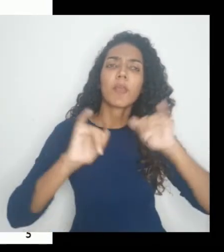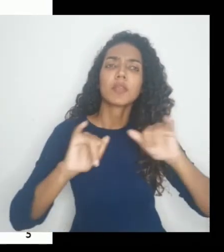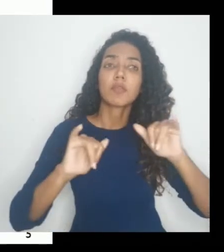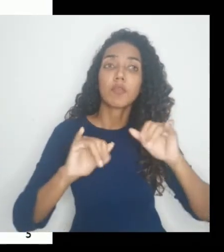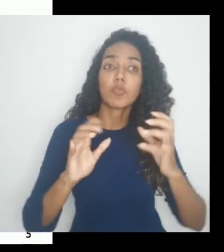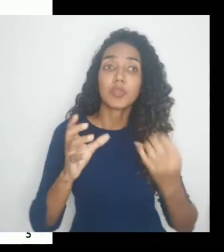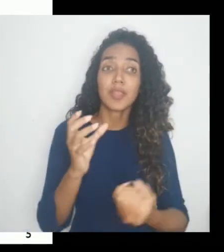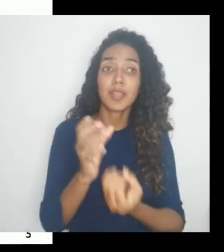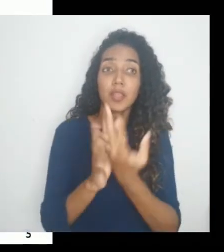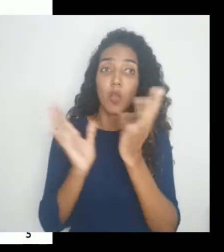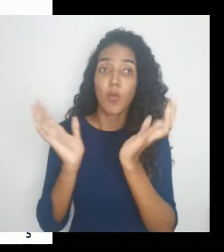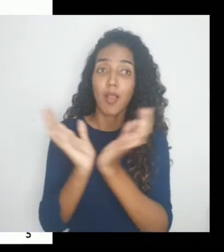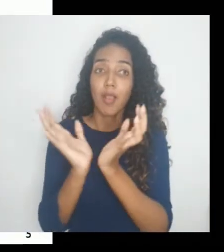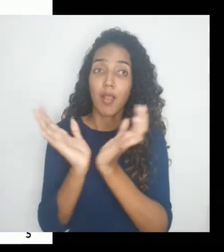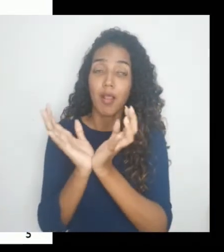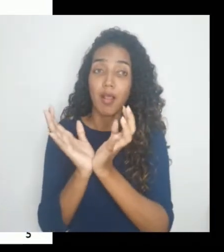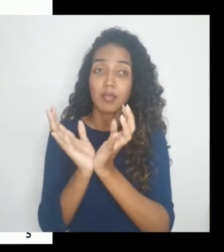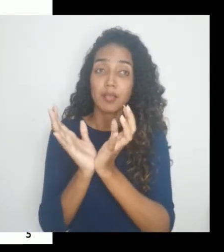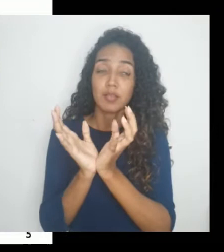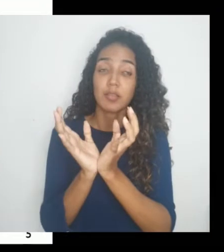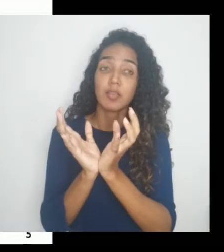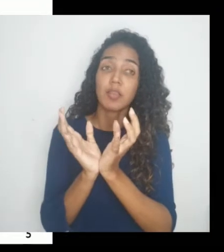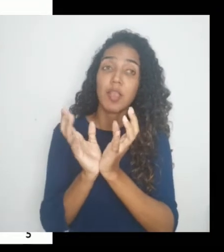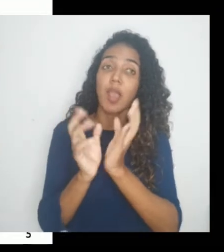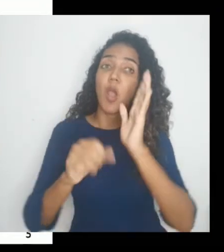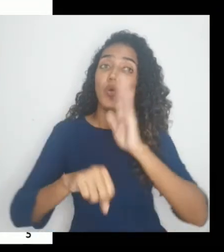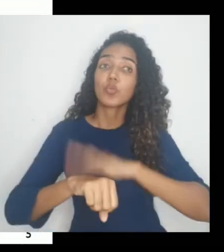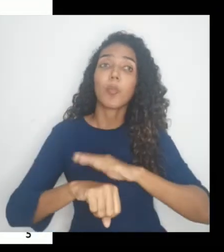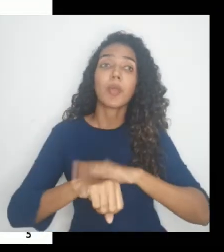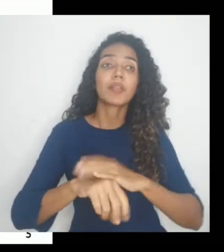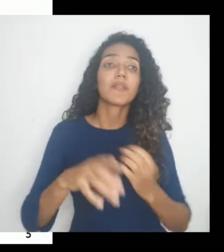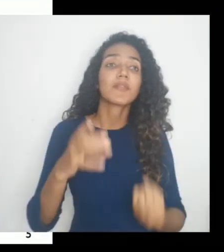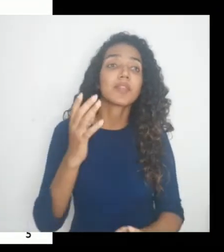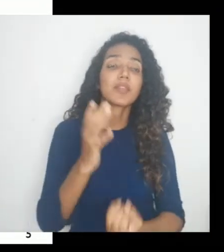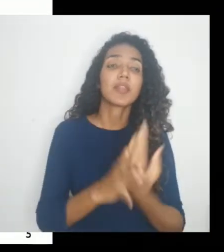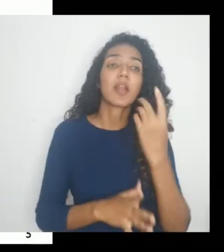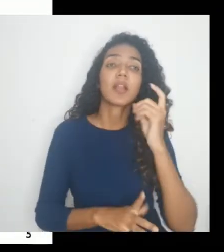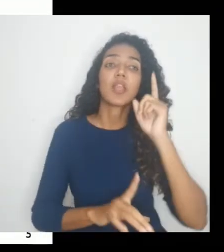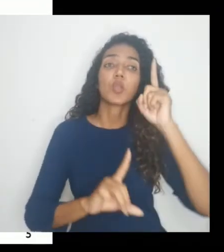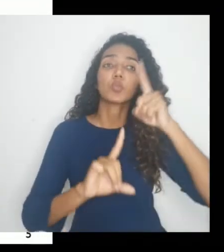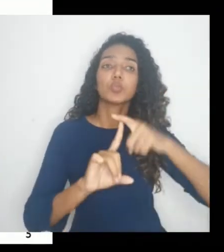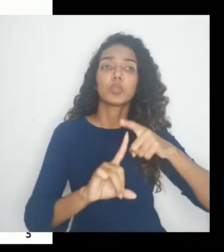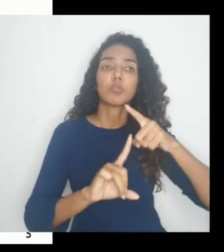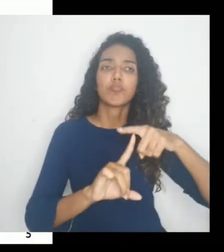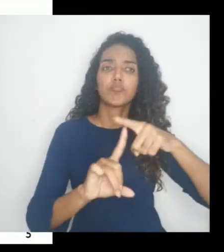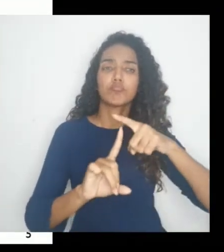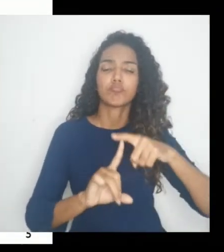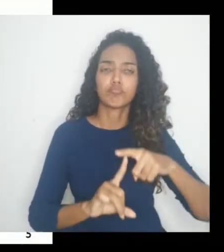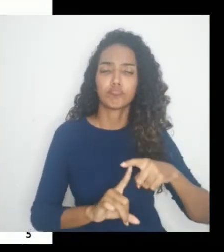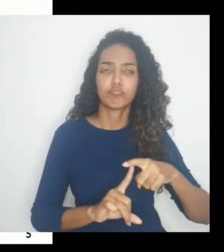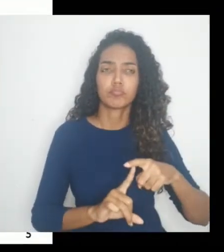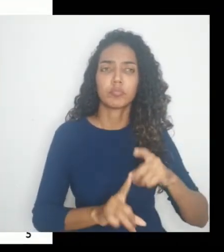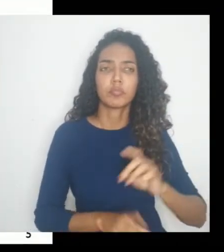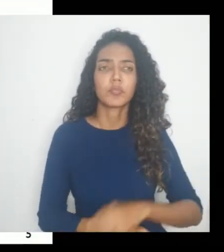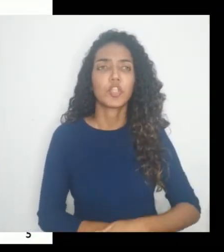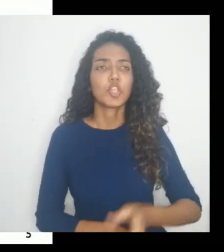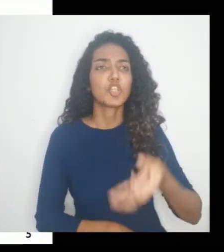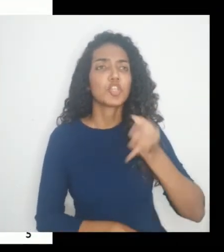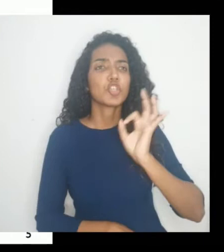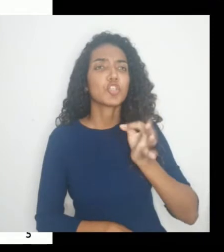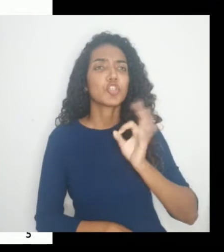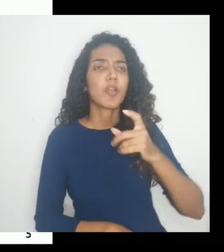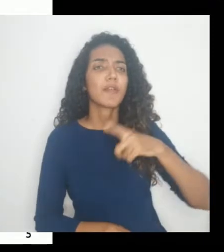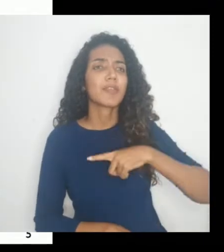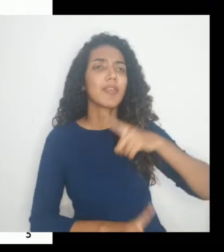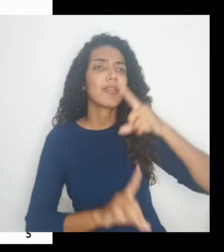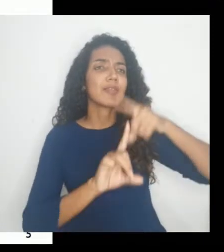está criando um novo tipo. Java tem vários tipos. Os chamados tipos primitivos